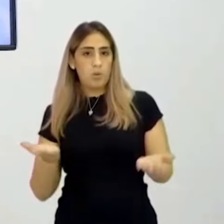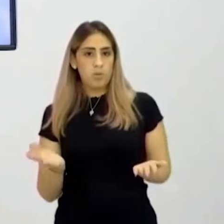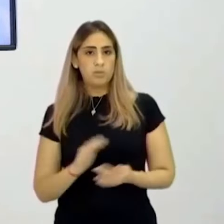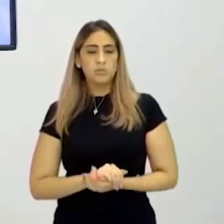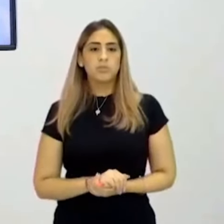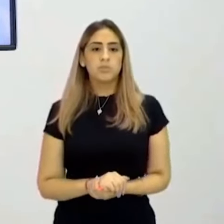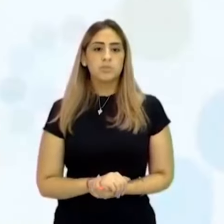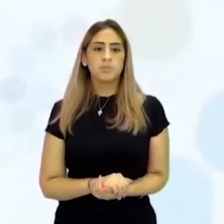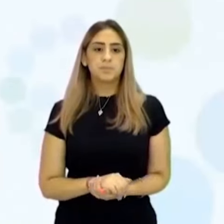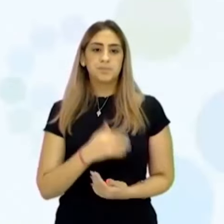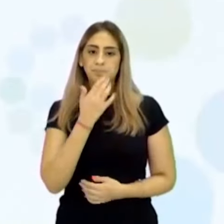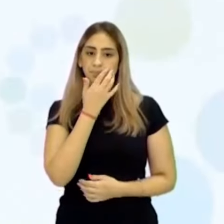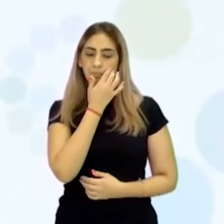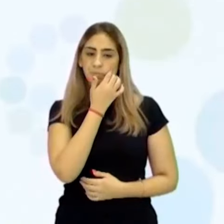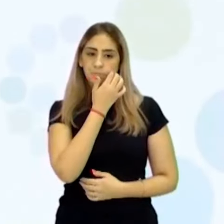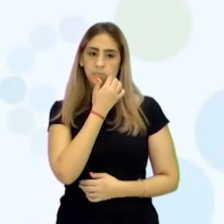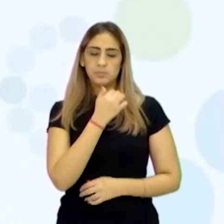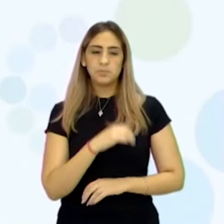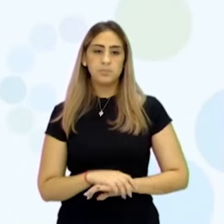tela. Olha lá.